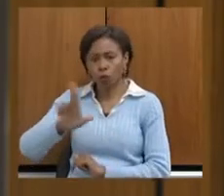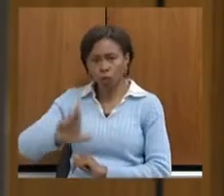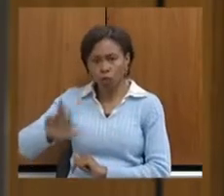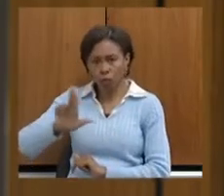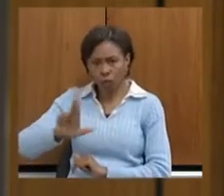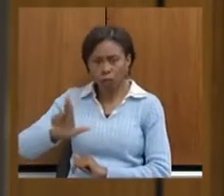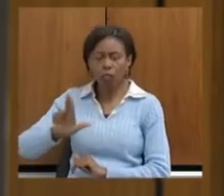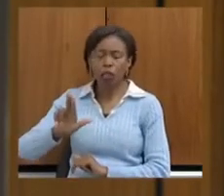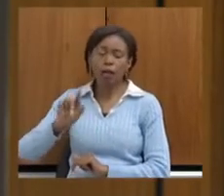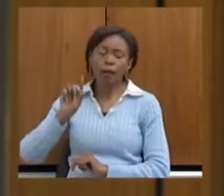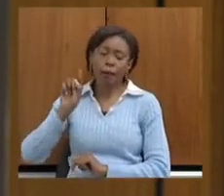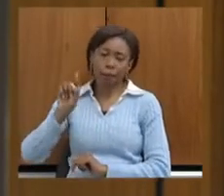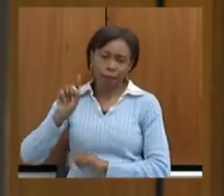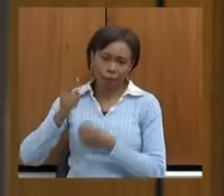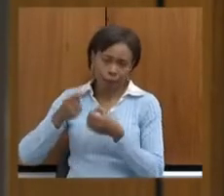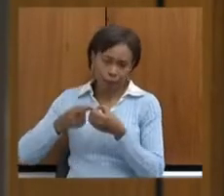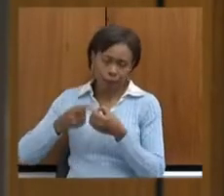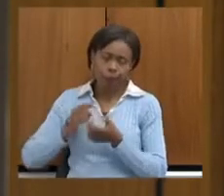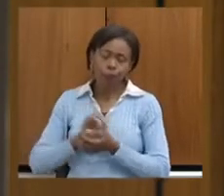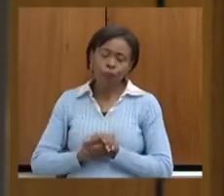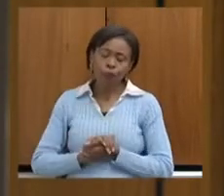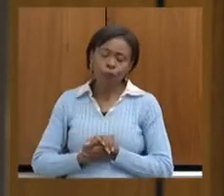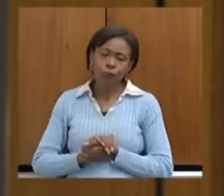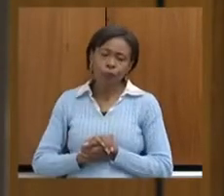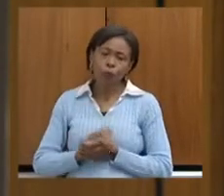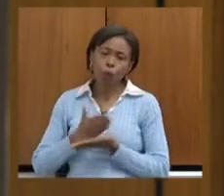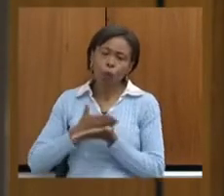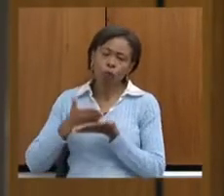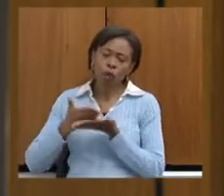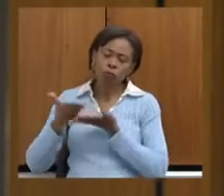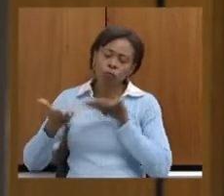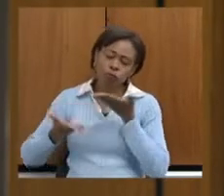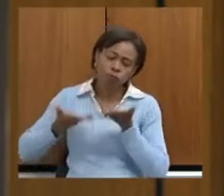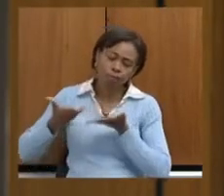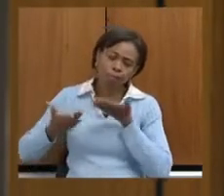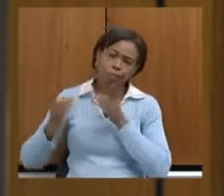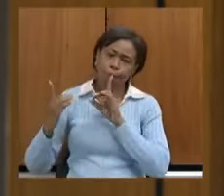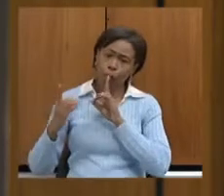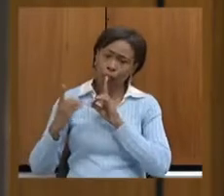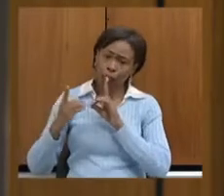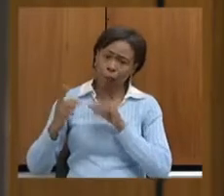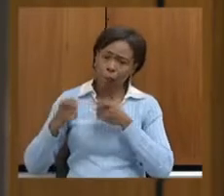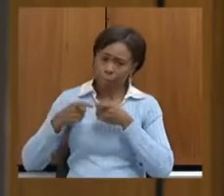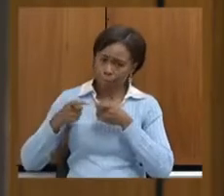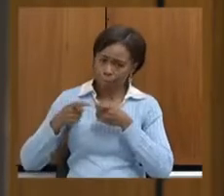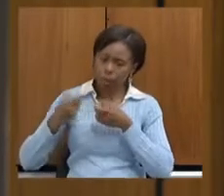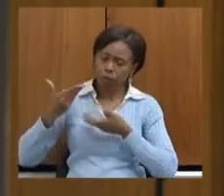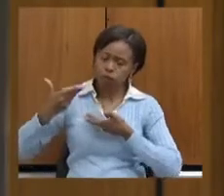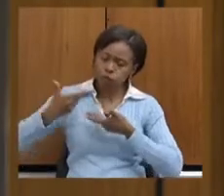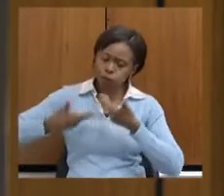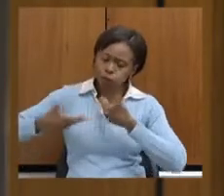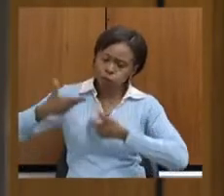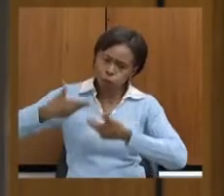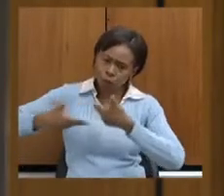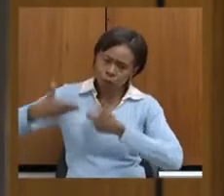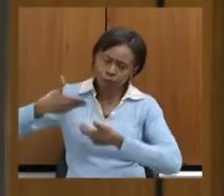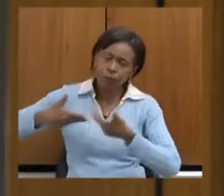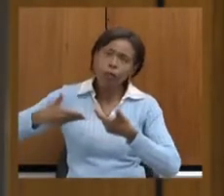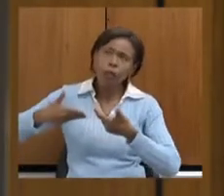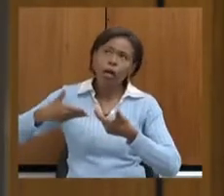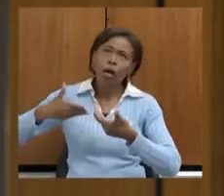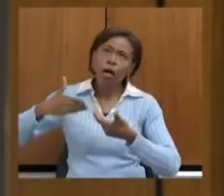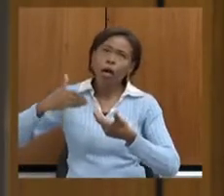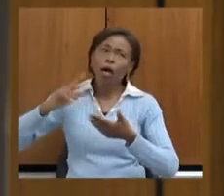tratamento Aline Uberlândia e quando foi o Pedrinho Janeiro